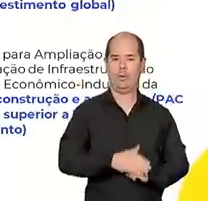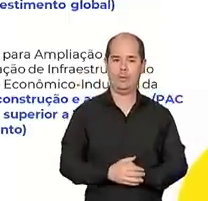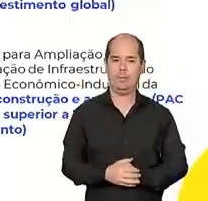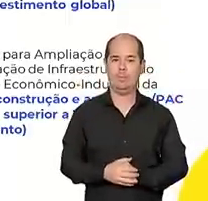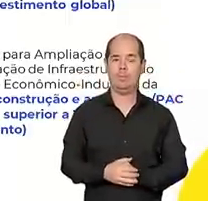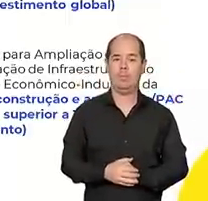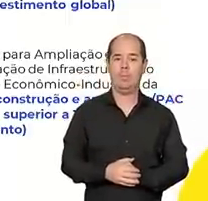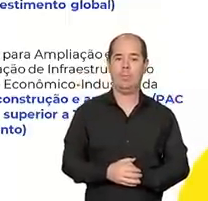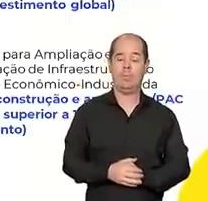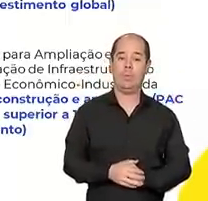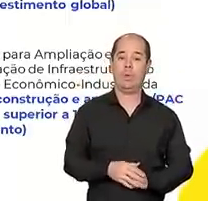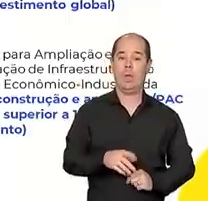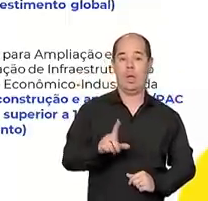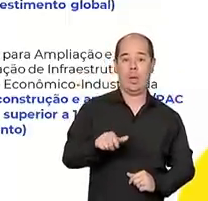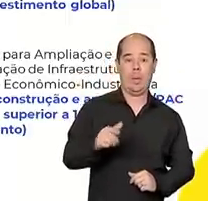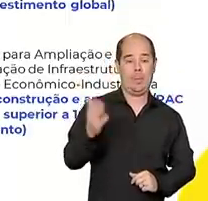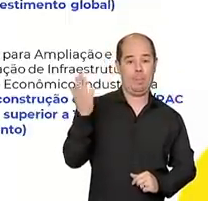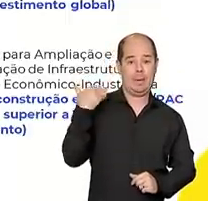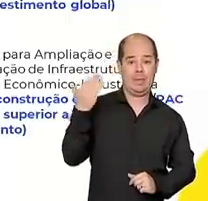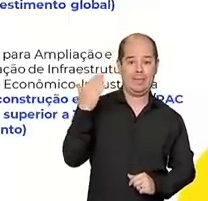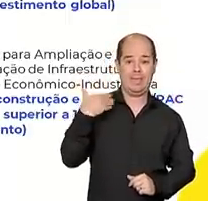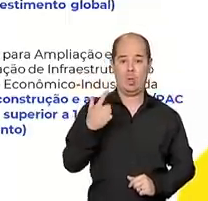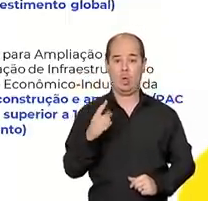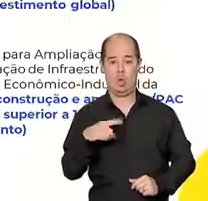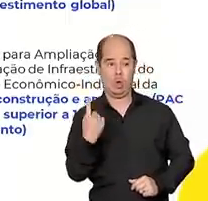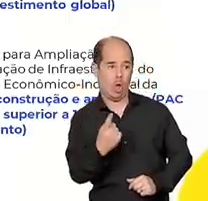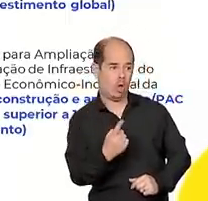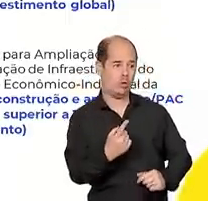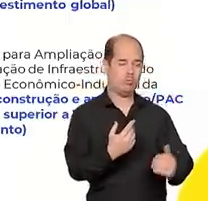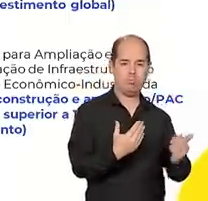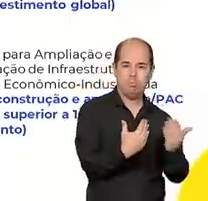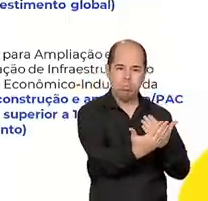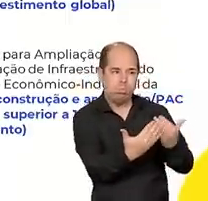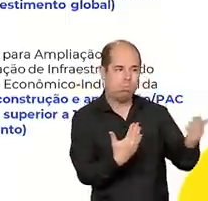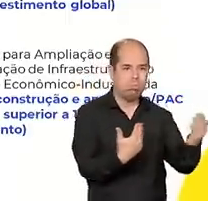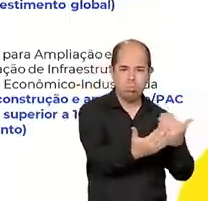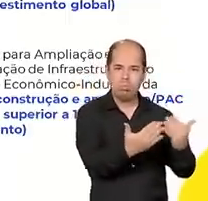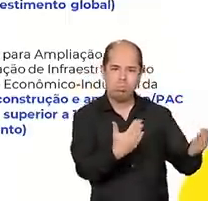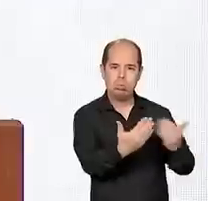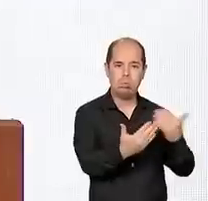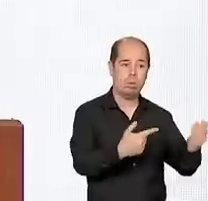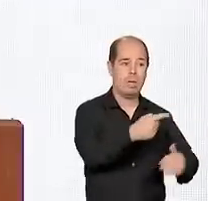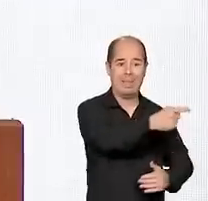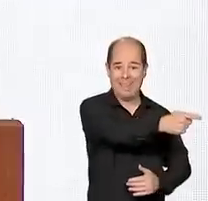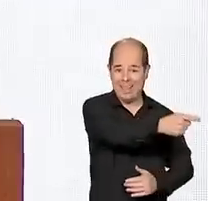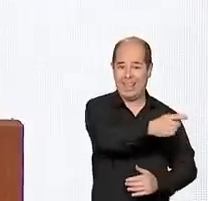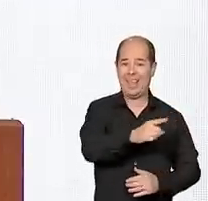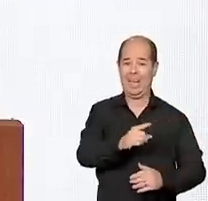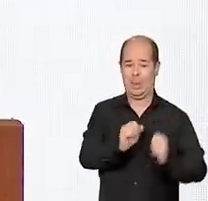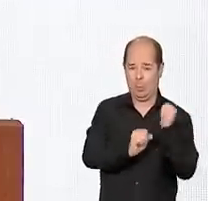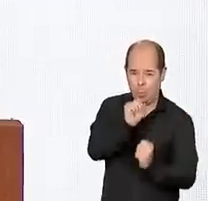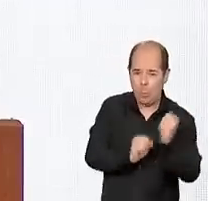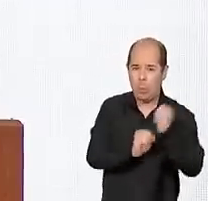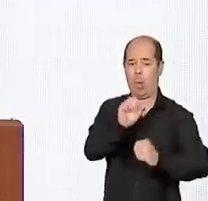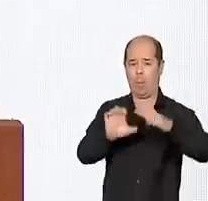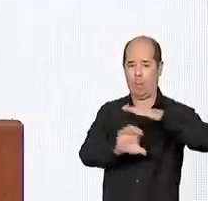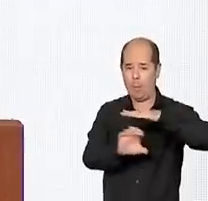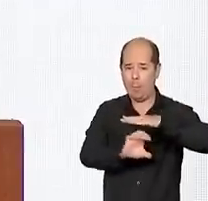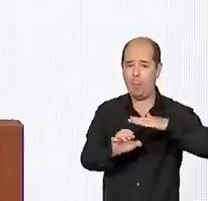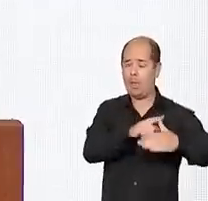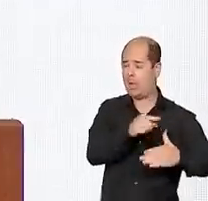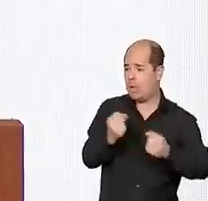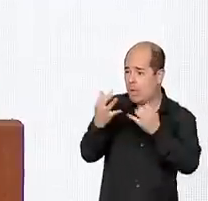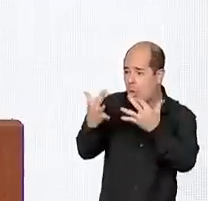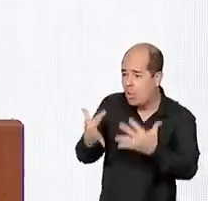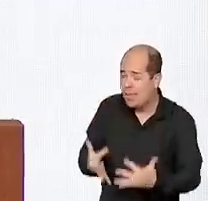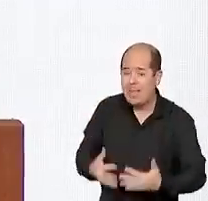que o setor privado falou em todos os nossos diálogos, que é a previsibilidade. Não é possível